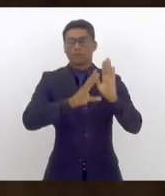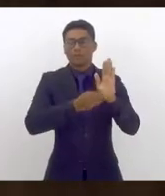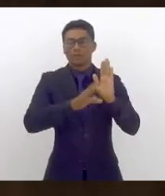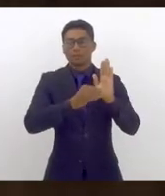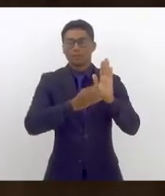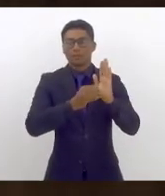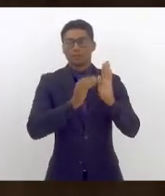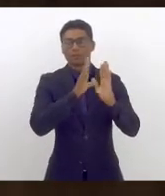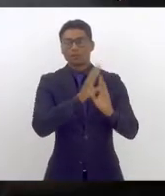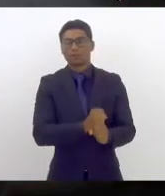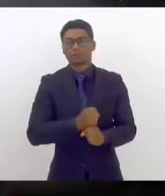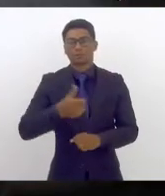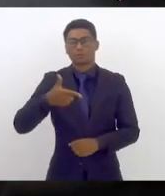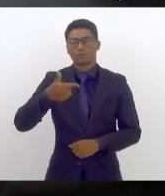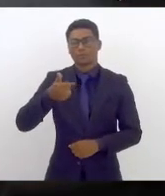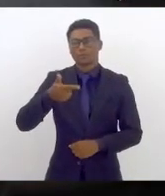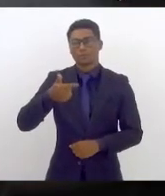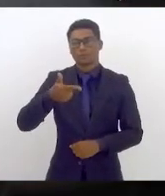emendas